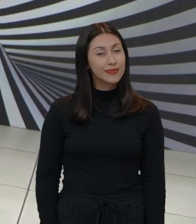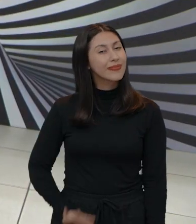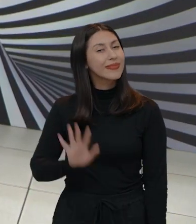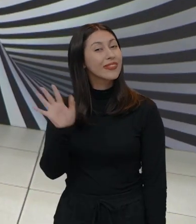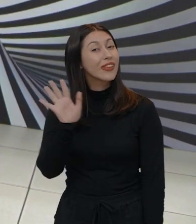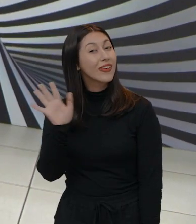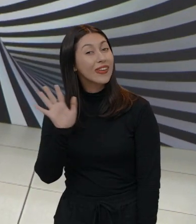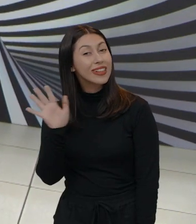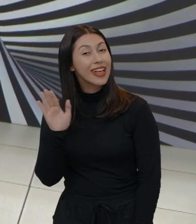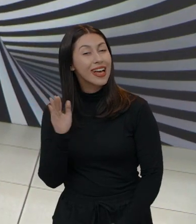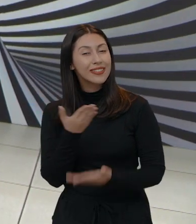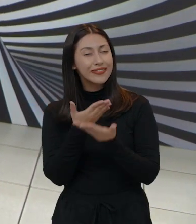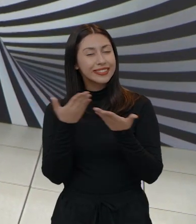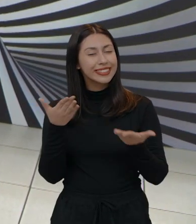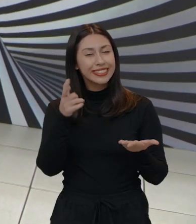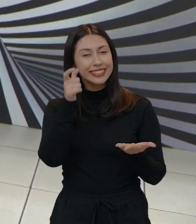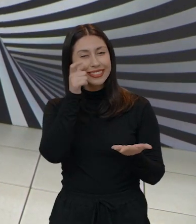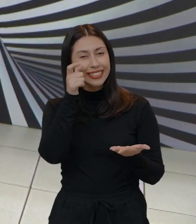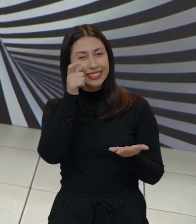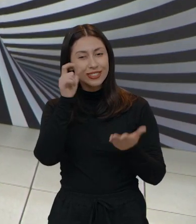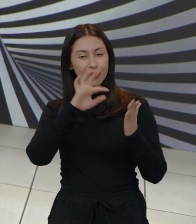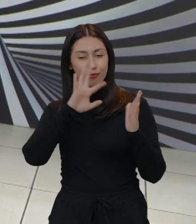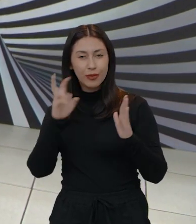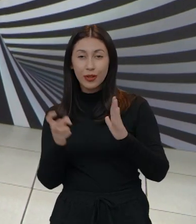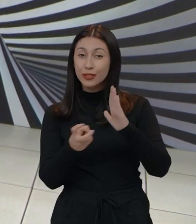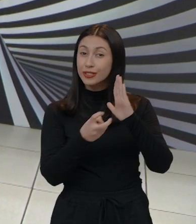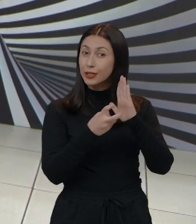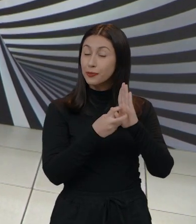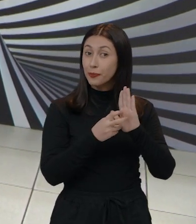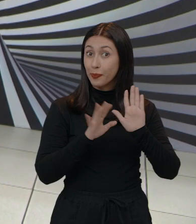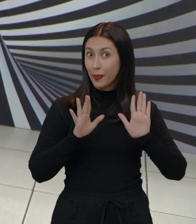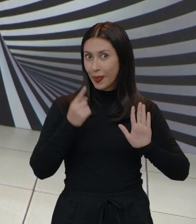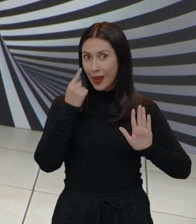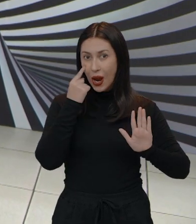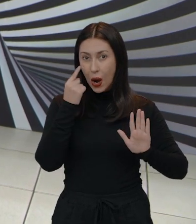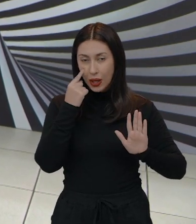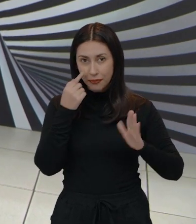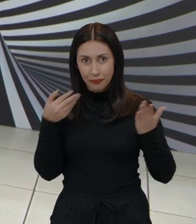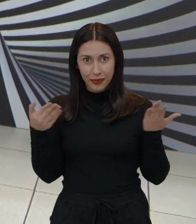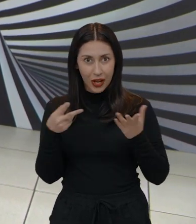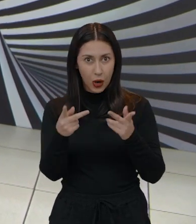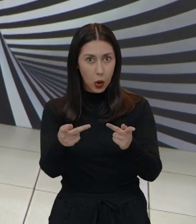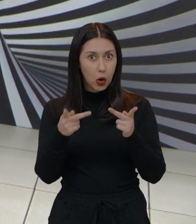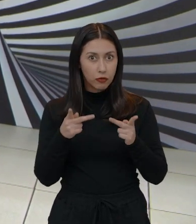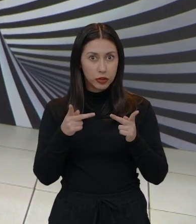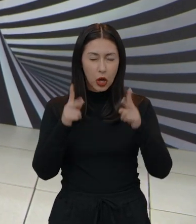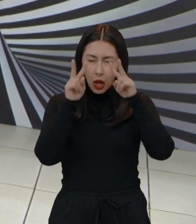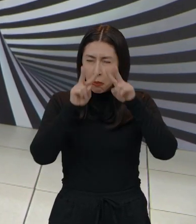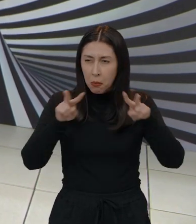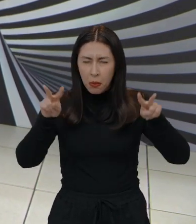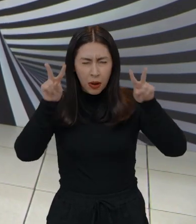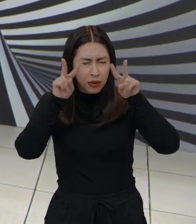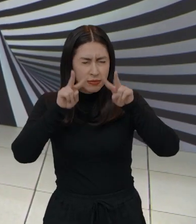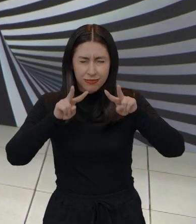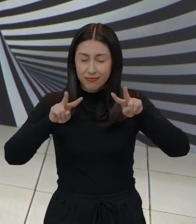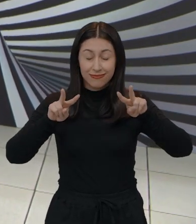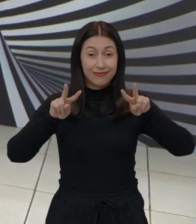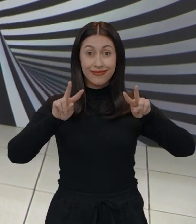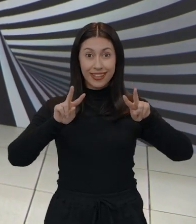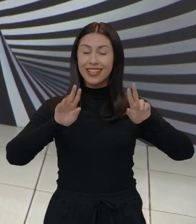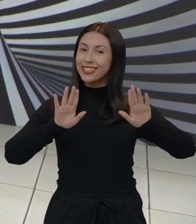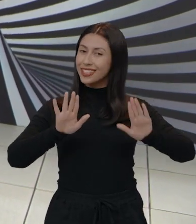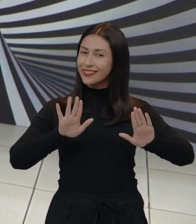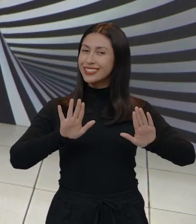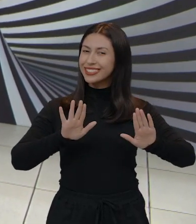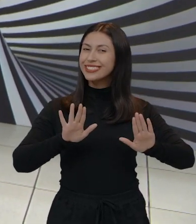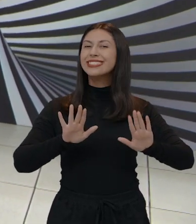Foi para você que está assistindo também o Conexão Cultura. E olha, gente, agora eu tenho um convite que vai embaralhar um pouco a visão de vocês, mas eu garanto que vai